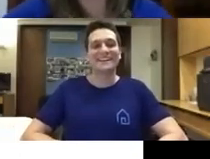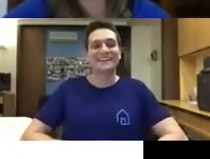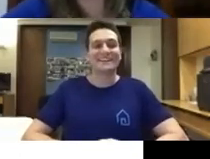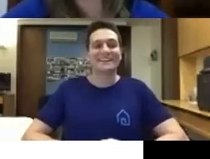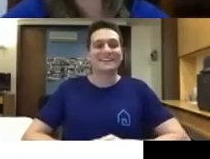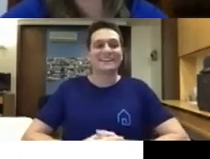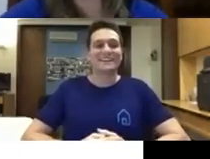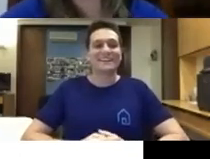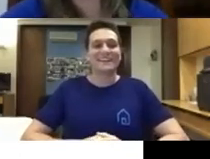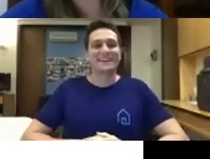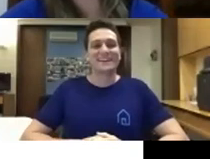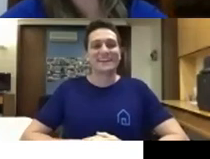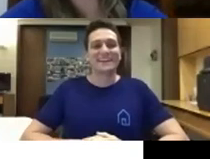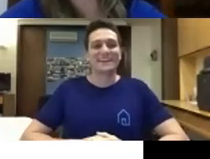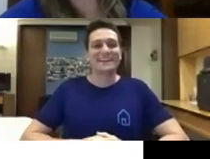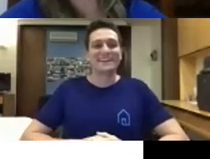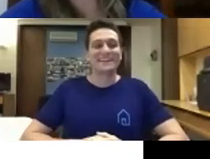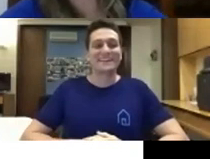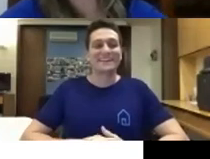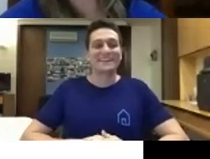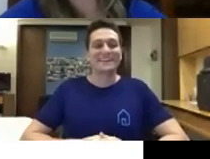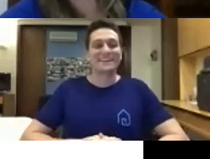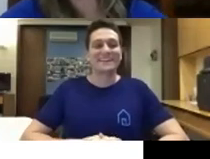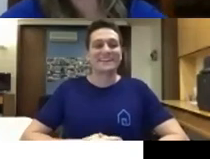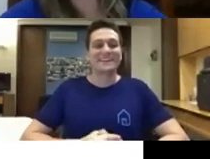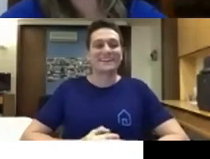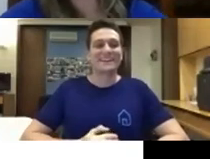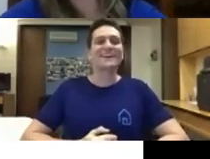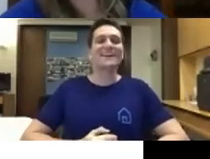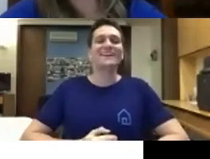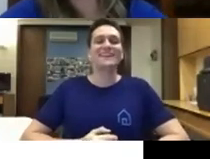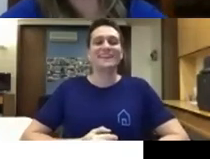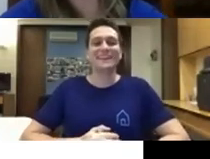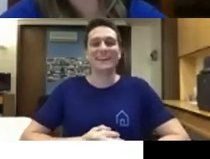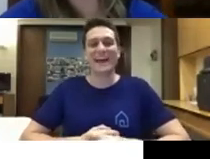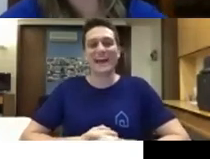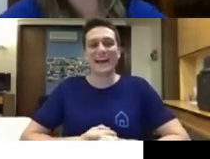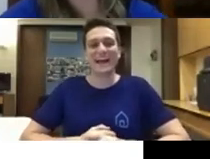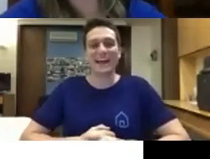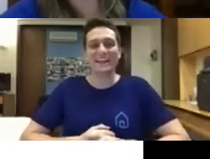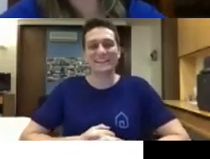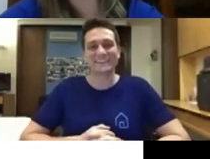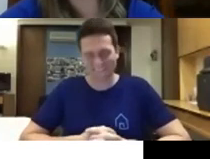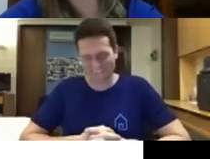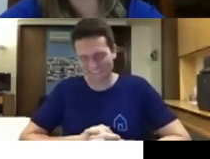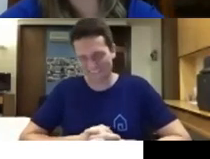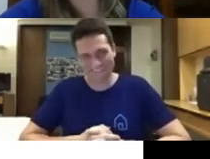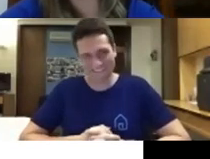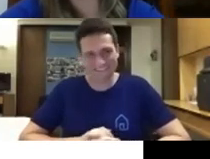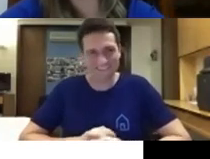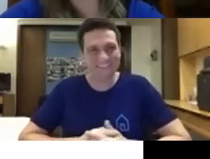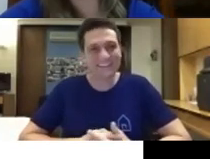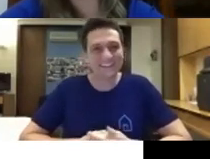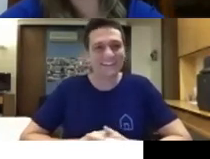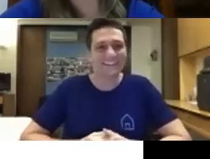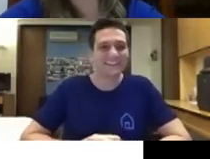tomando vinho na lareira com um amigo, tá? Um troço assim interessante, né? Mas enfim, cada um. Mário Irigaray, professor lá de